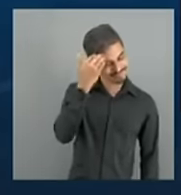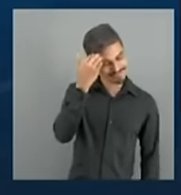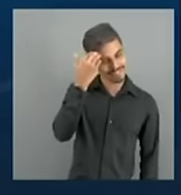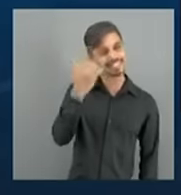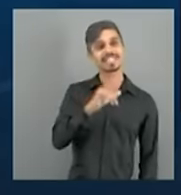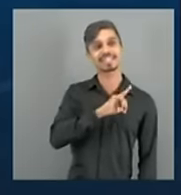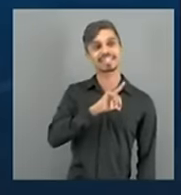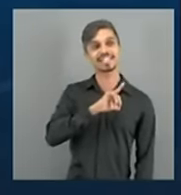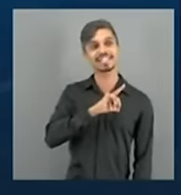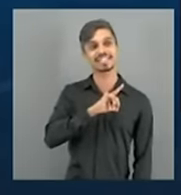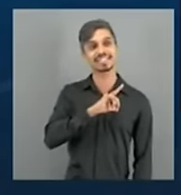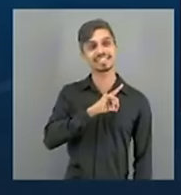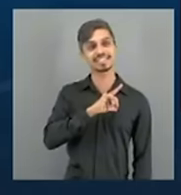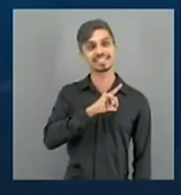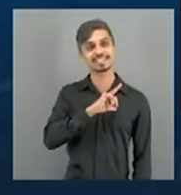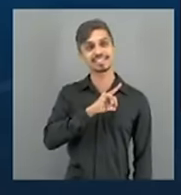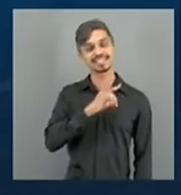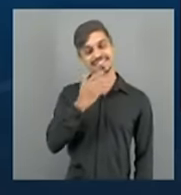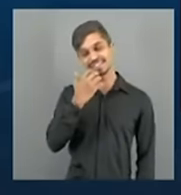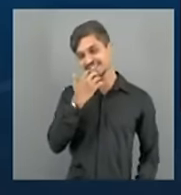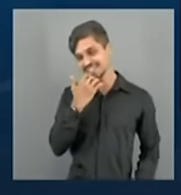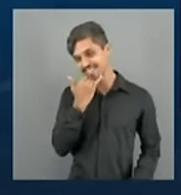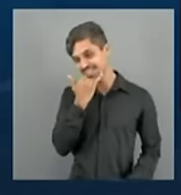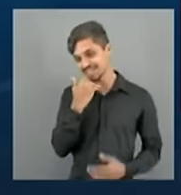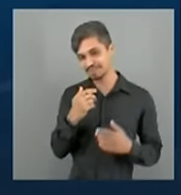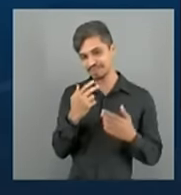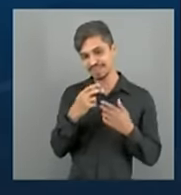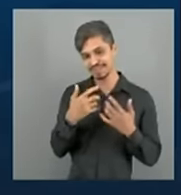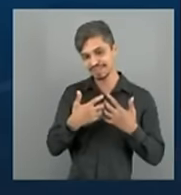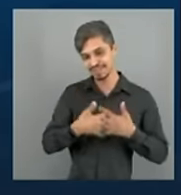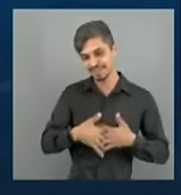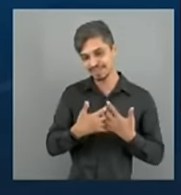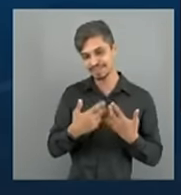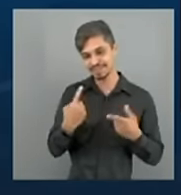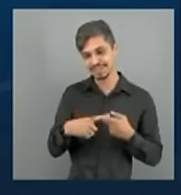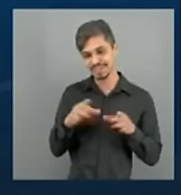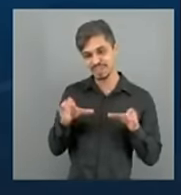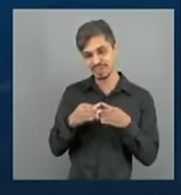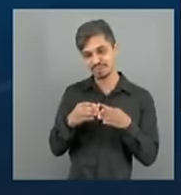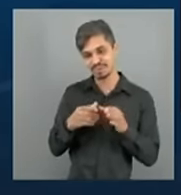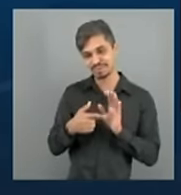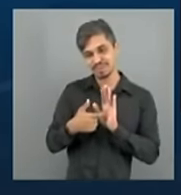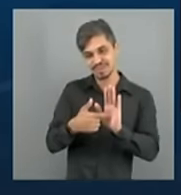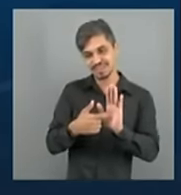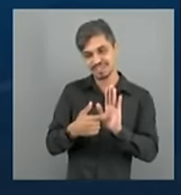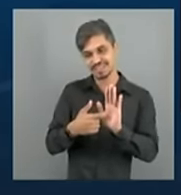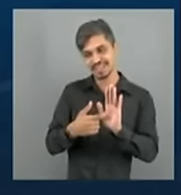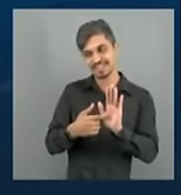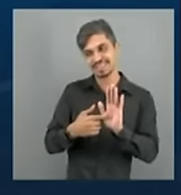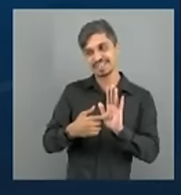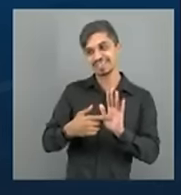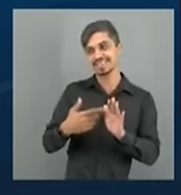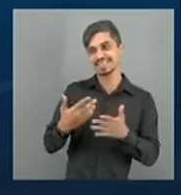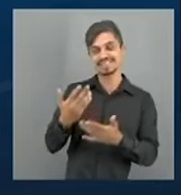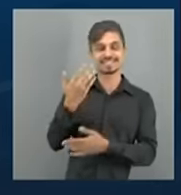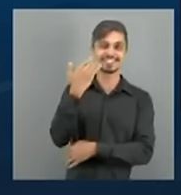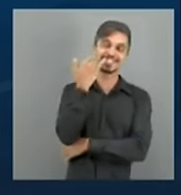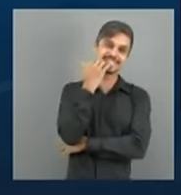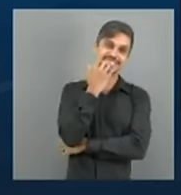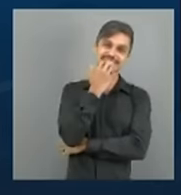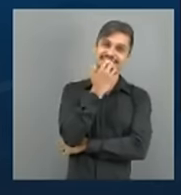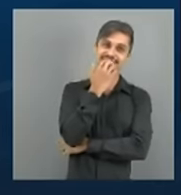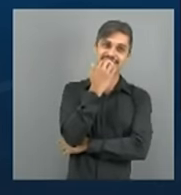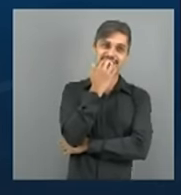Tem. Cara, é que é complicado a gente falar porque a gente está expondo clubes, né, cara? Mas, William, guarda esses nomes aí para você